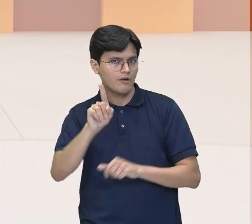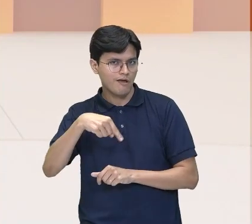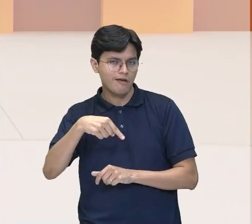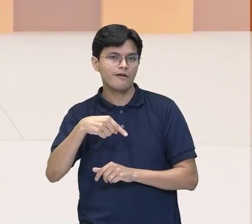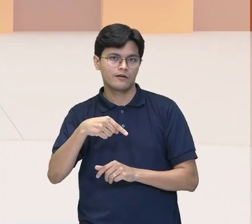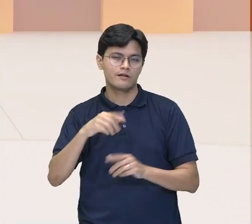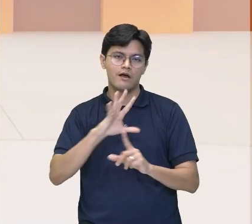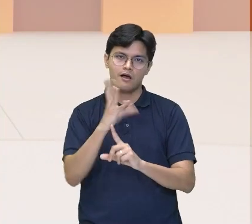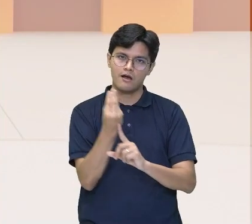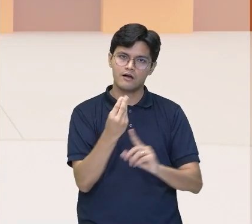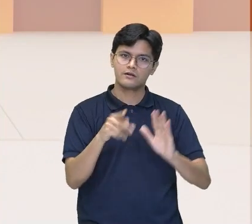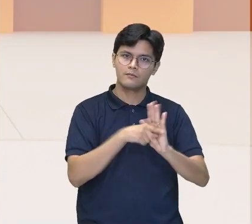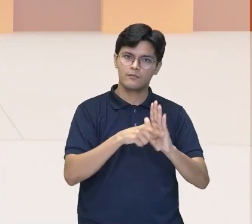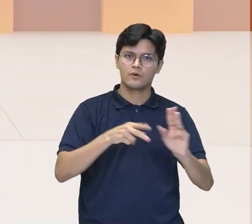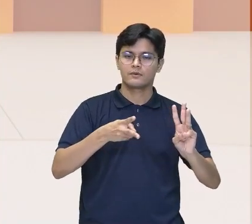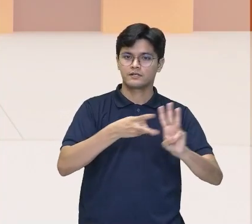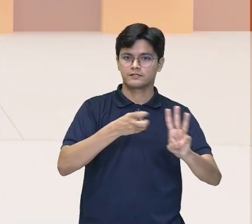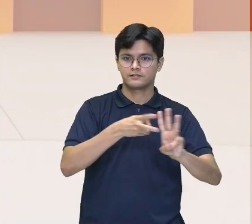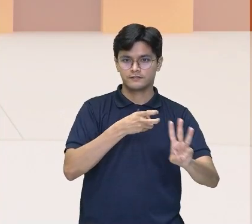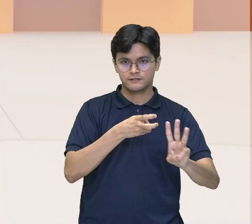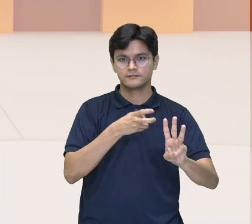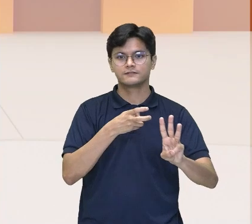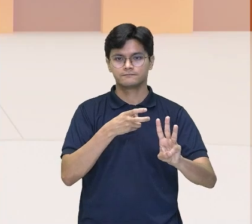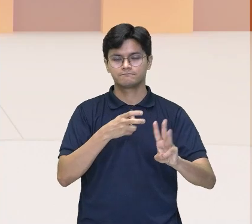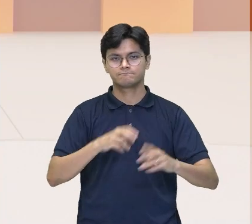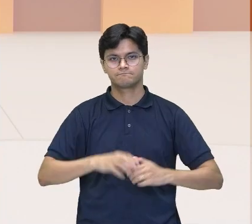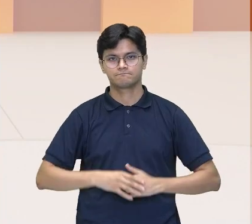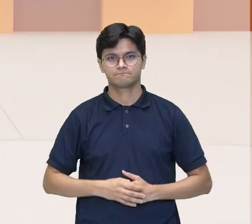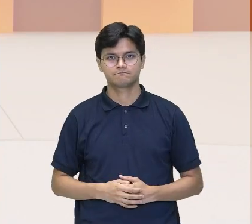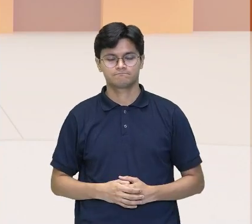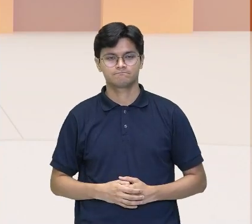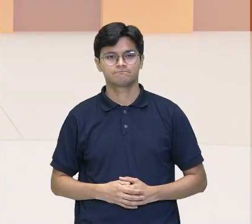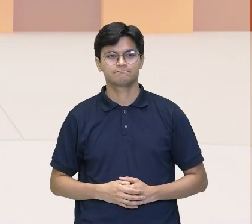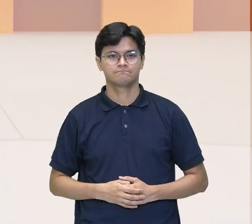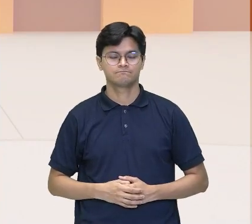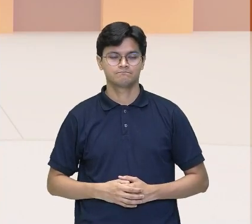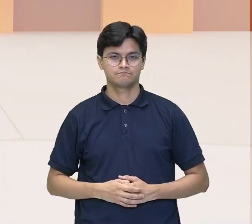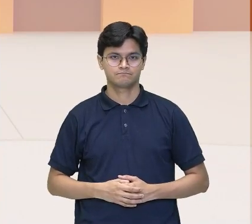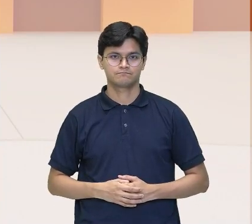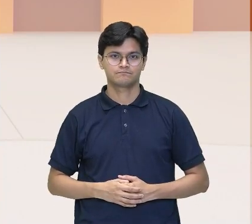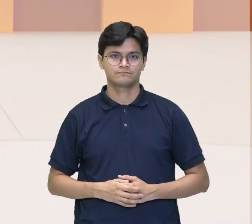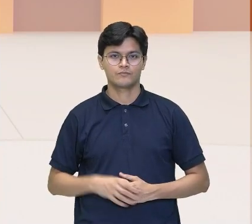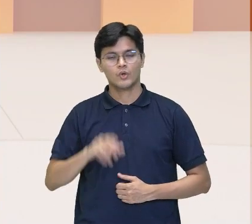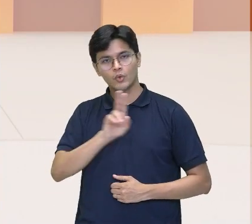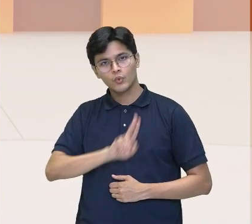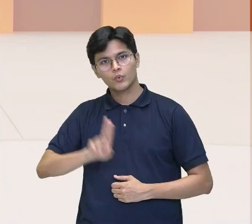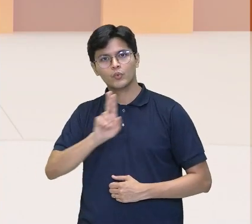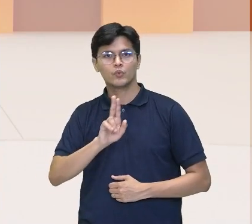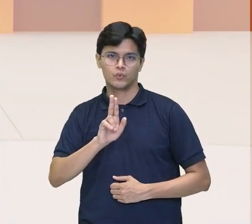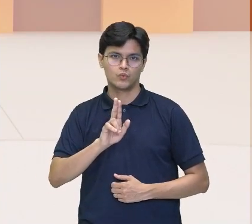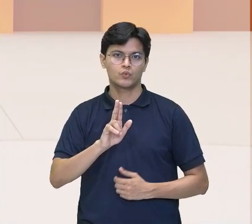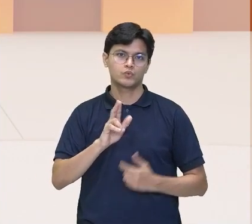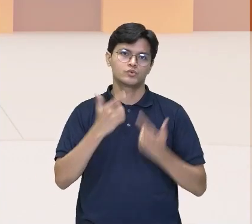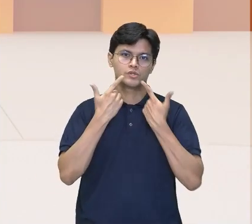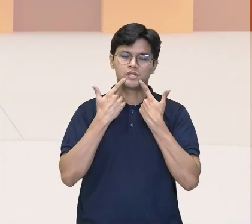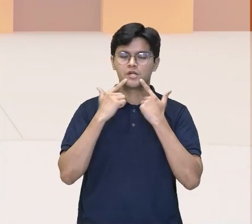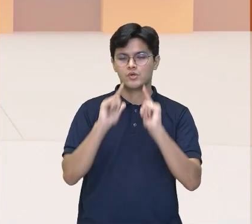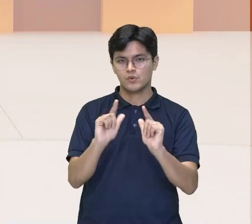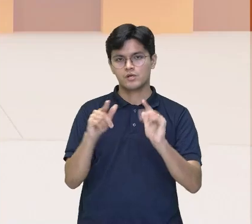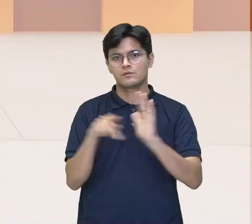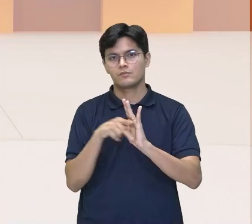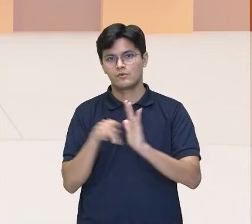indígena, que ela vai, né, na linguagem, né, do estudo da filosofia da